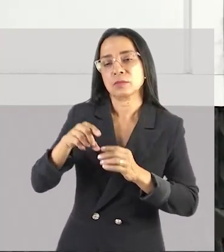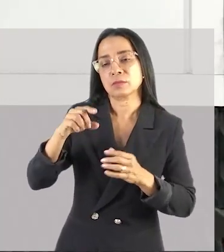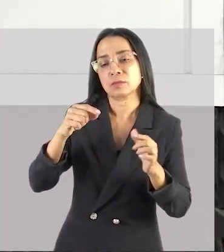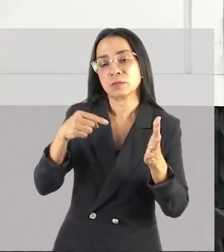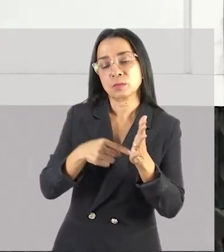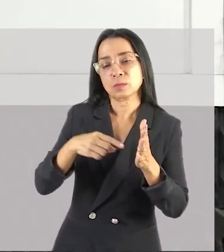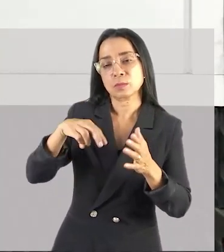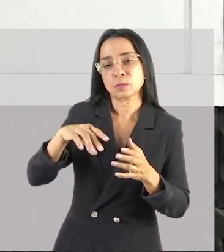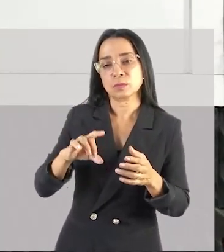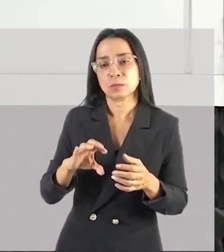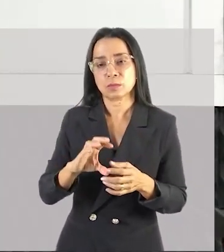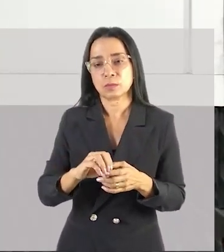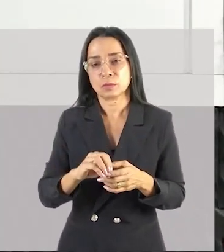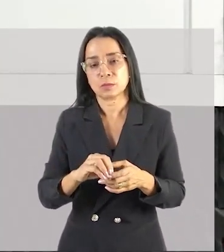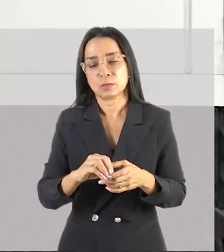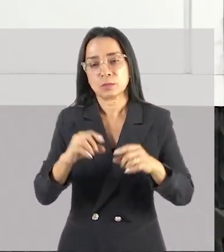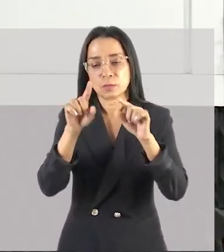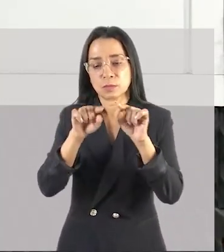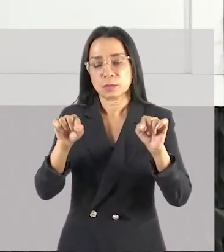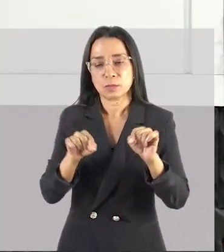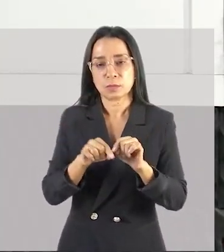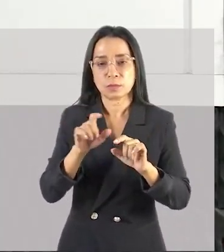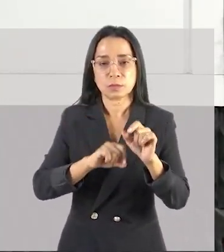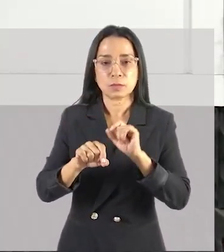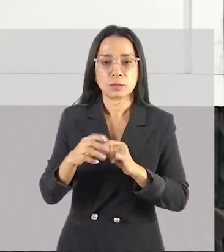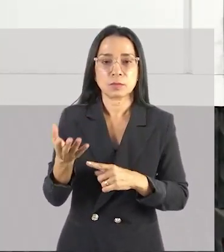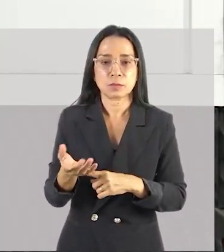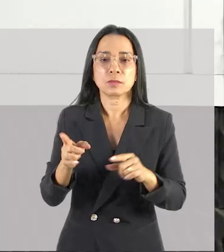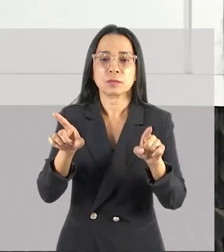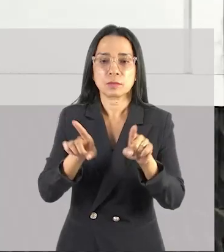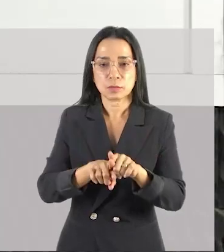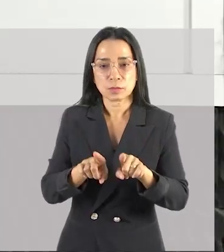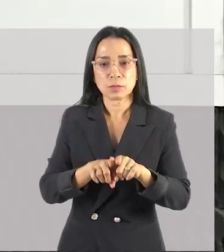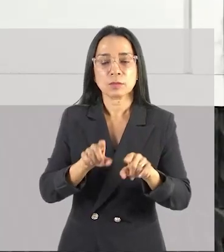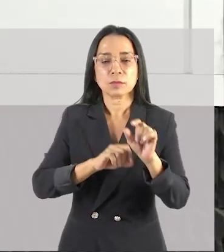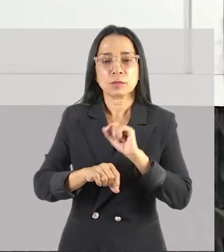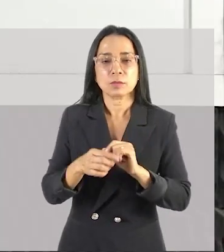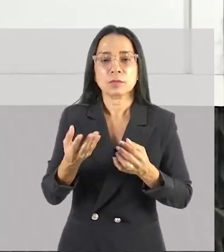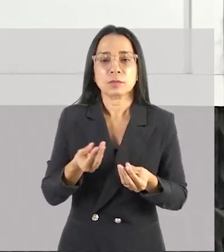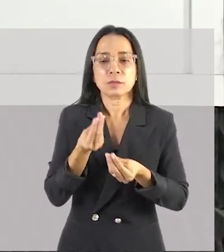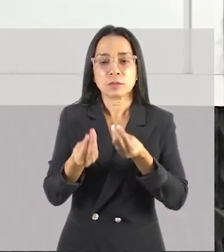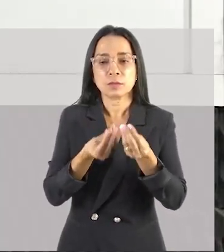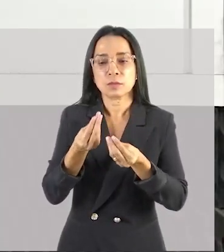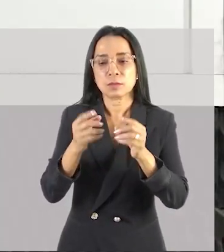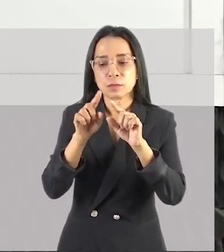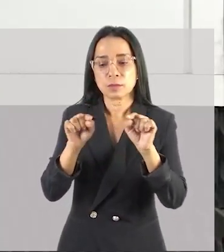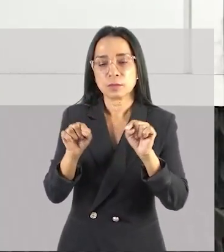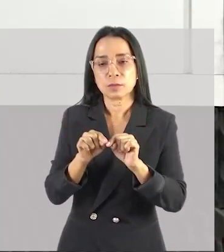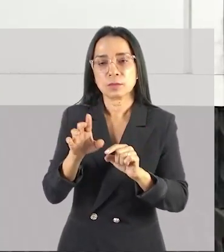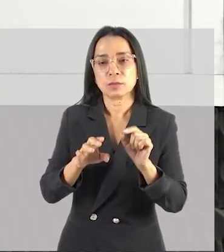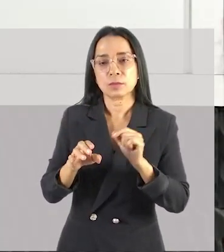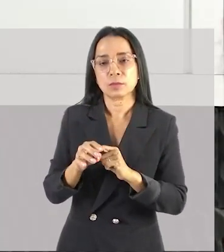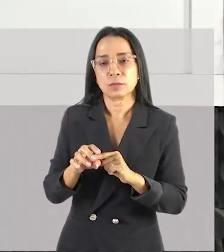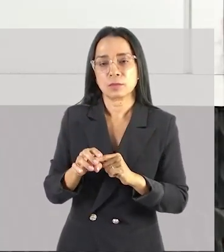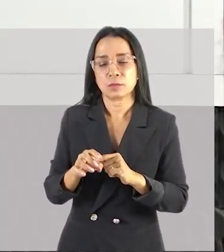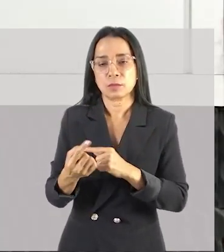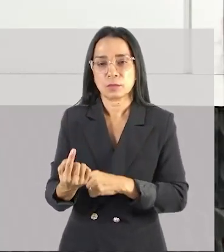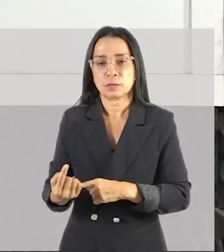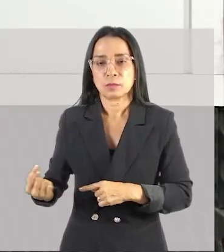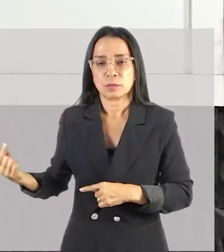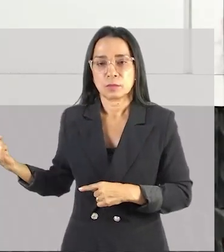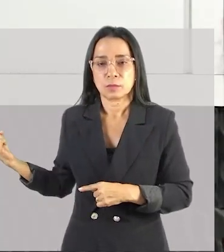Então, turma, esse triângulozinho aqui, ó, do meio, ele também vai ser um triângulo equilátero de lado meio.